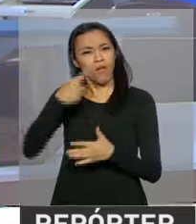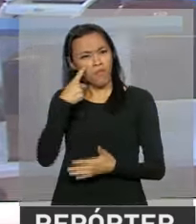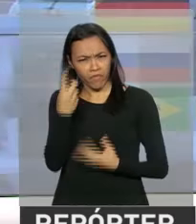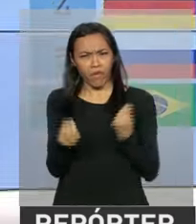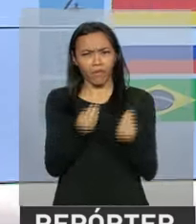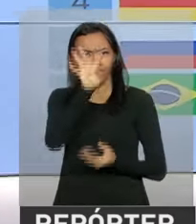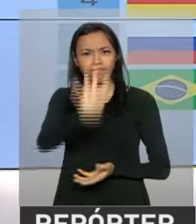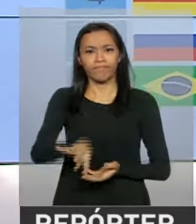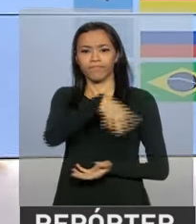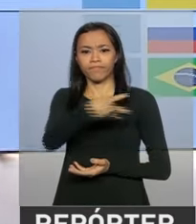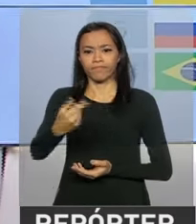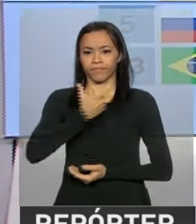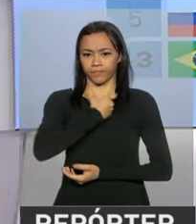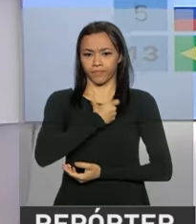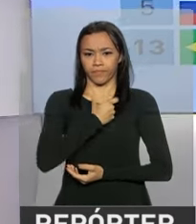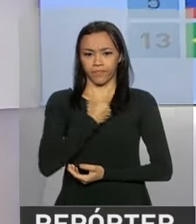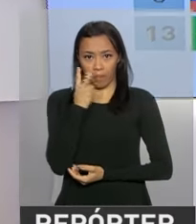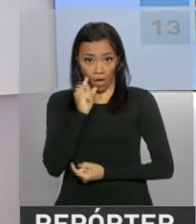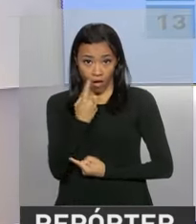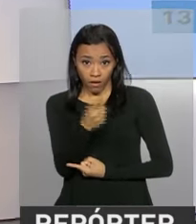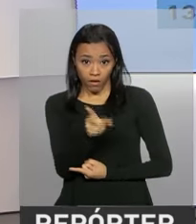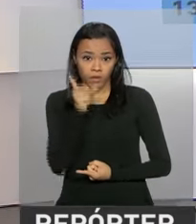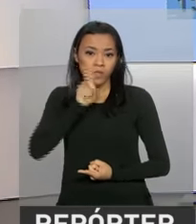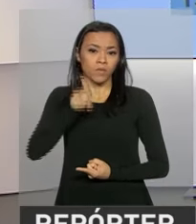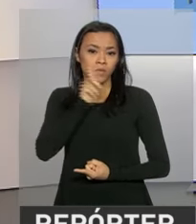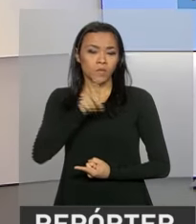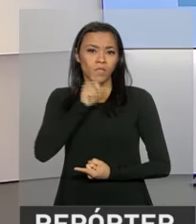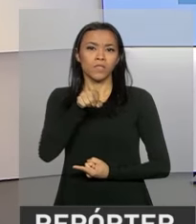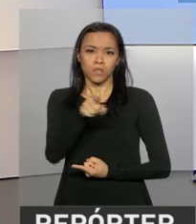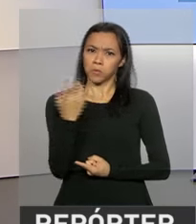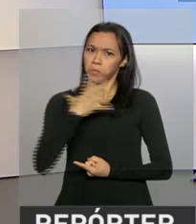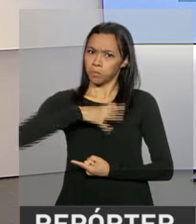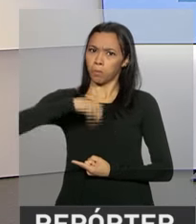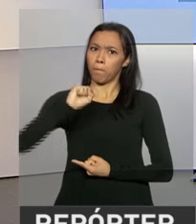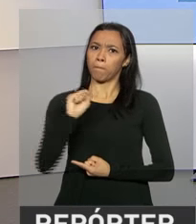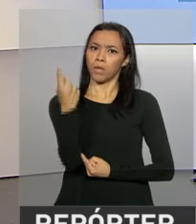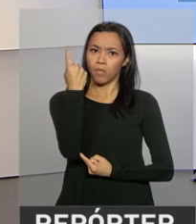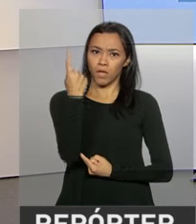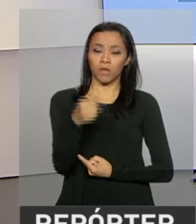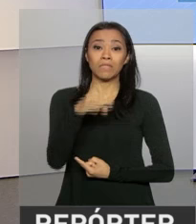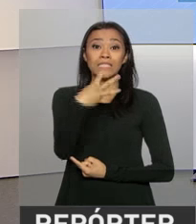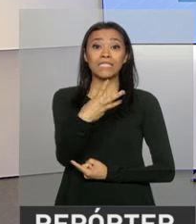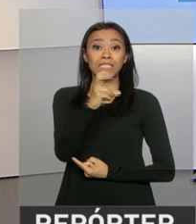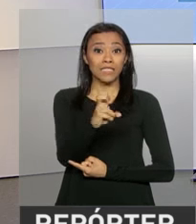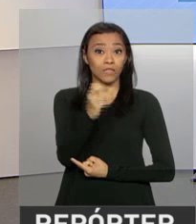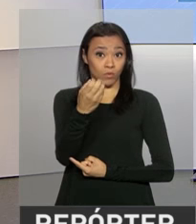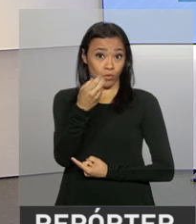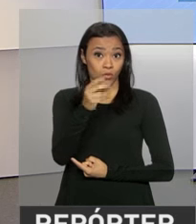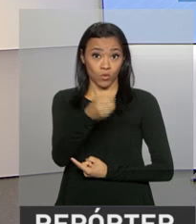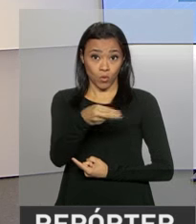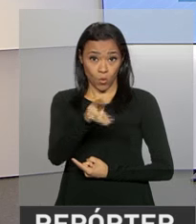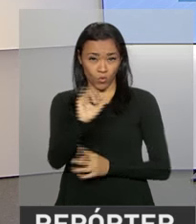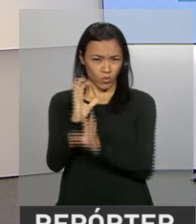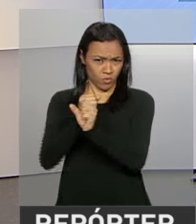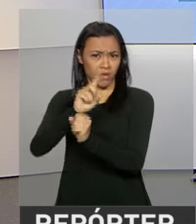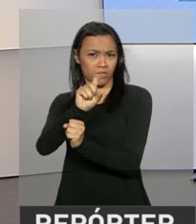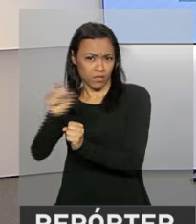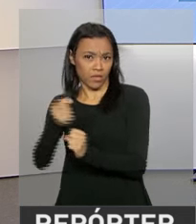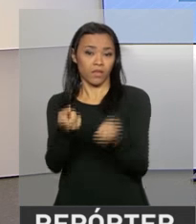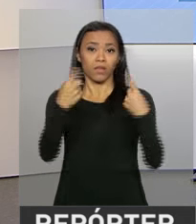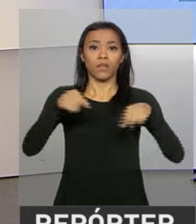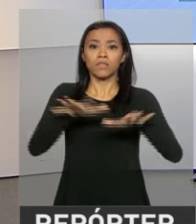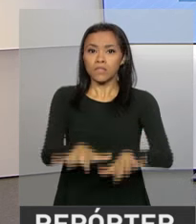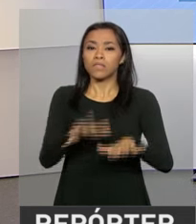medalhas Vamos colocar aqui no telão tá aí ó Estados Unidos segue liderando com 35 medalhas de ouro 100 no total grã-bretanha